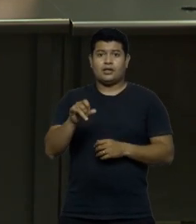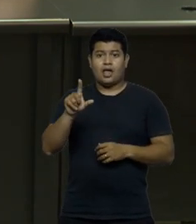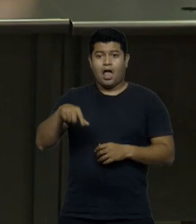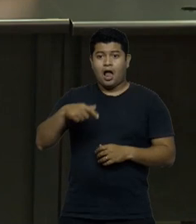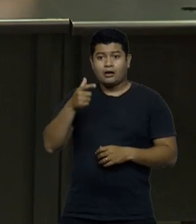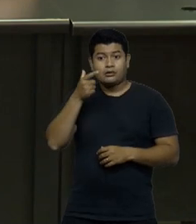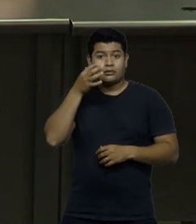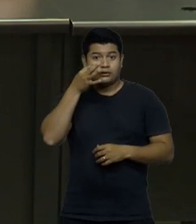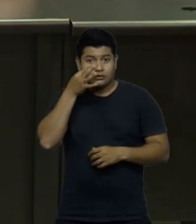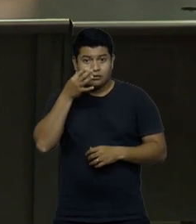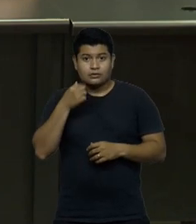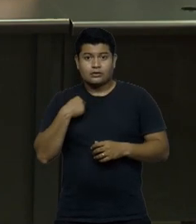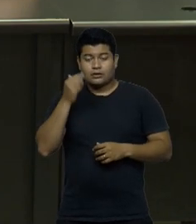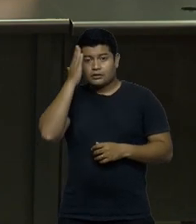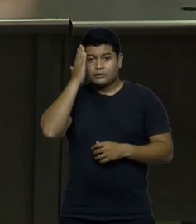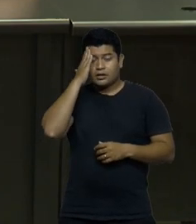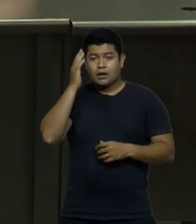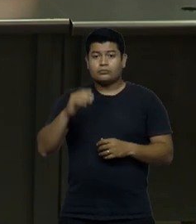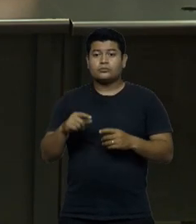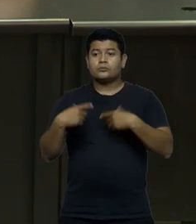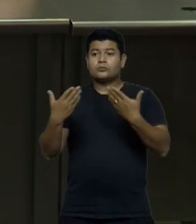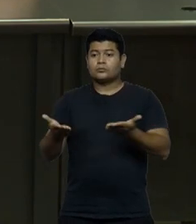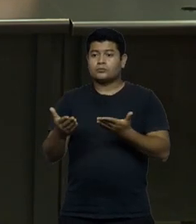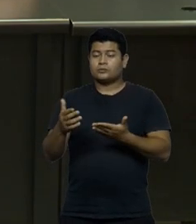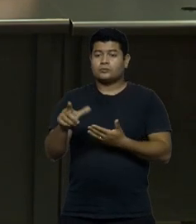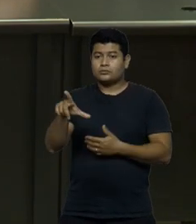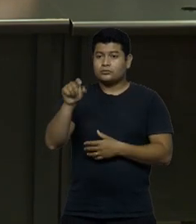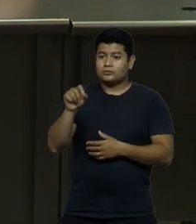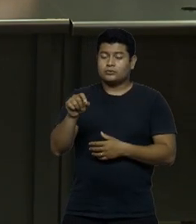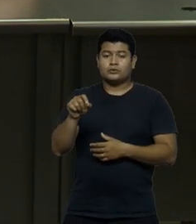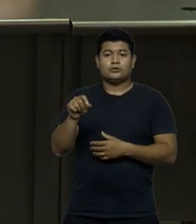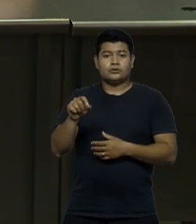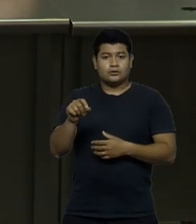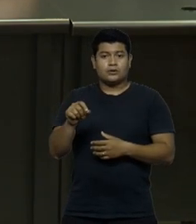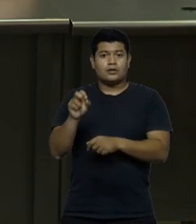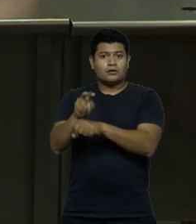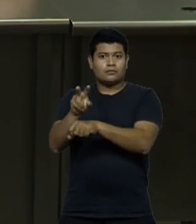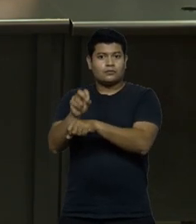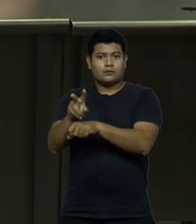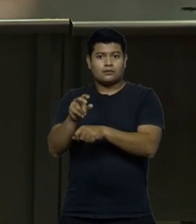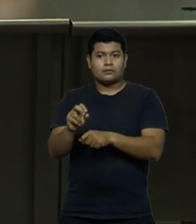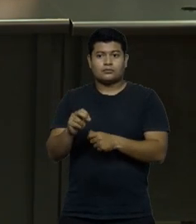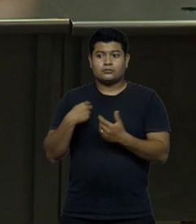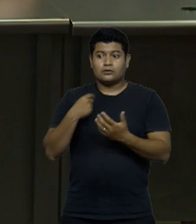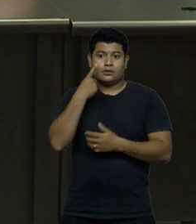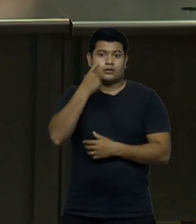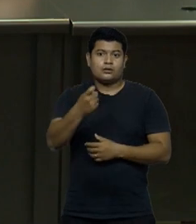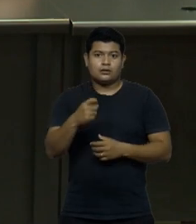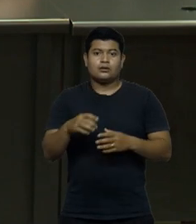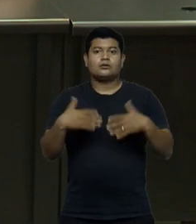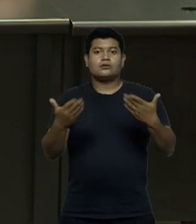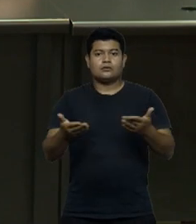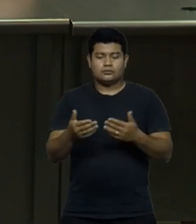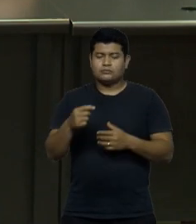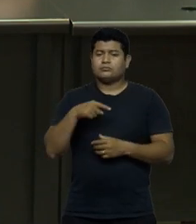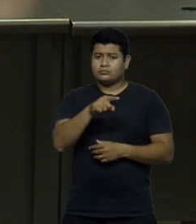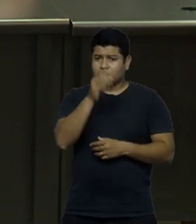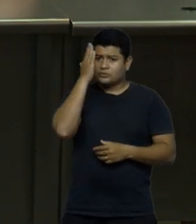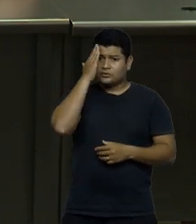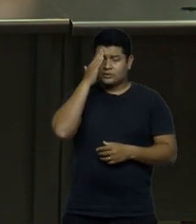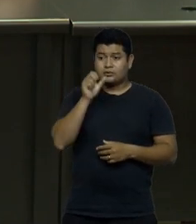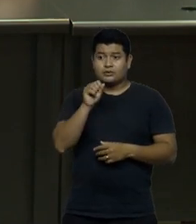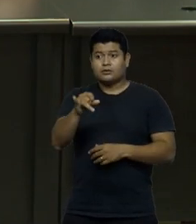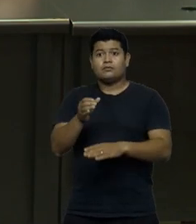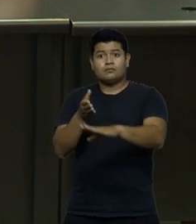Você sabe qual é a vaga tu vai pegar onde tu mora e qual é o teu interesse então não cabe essa